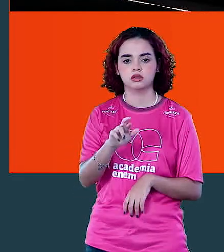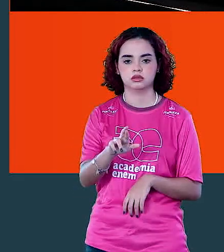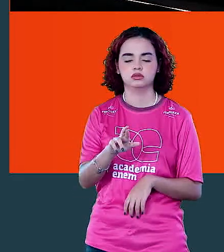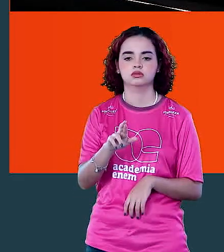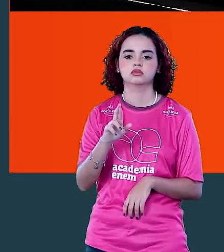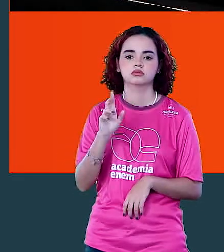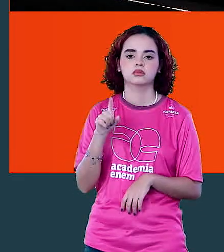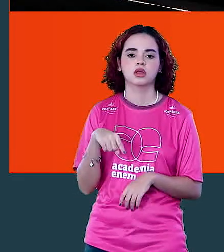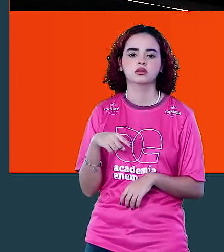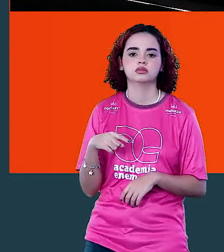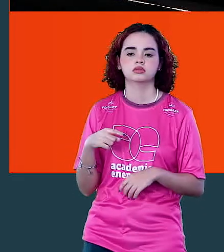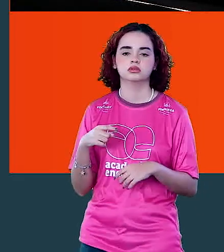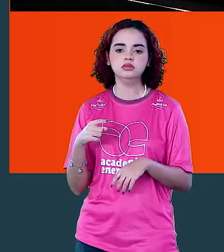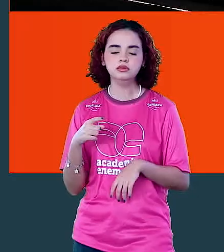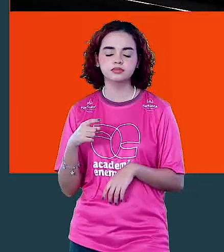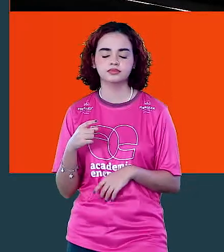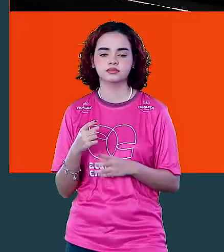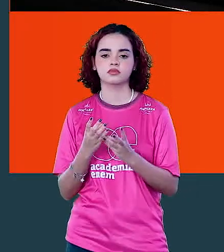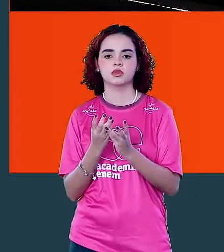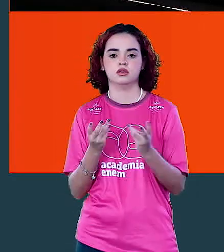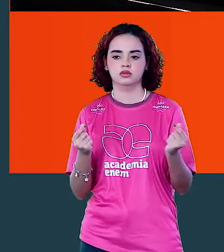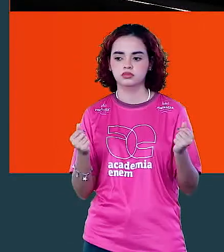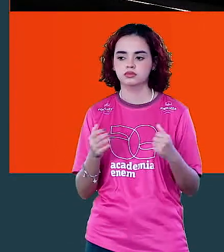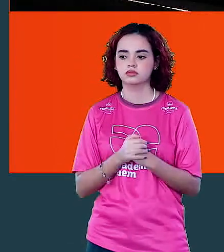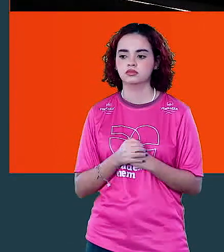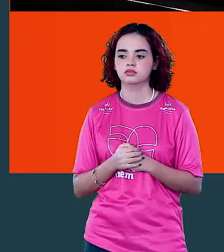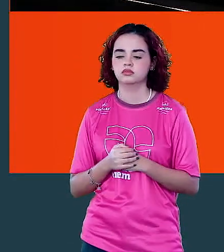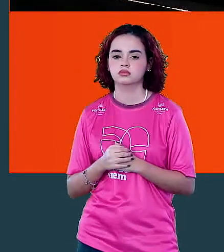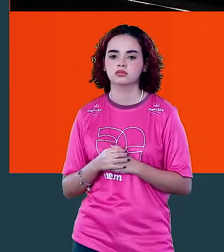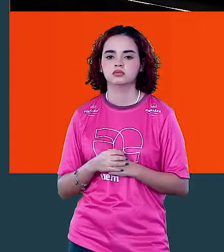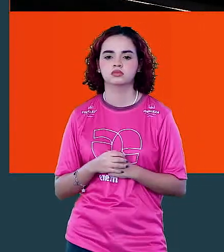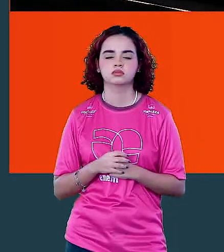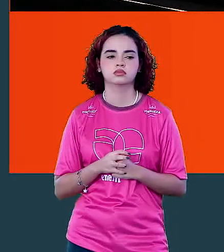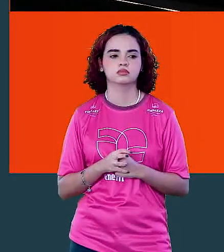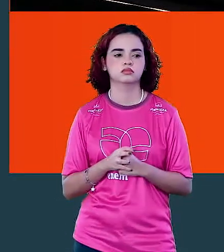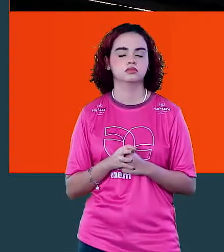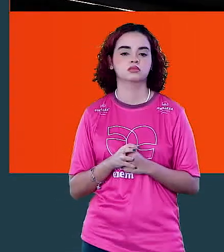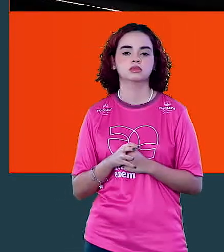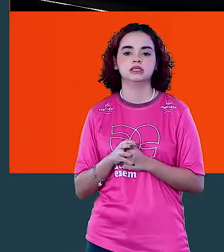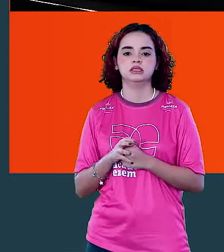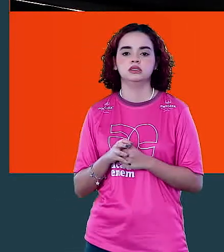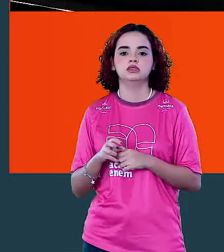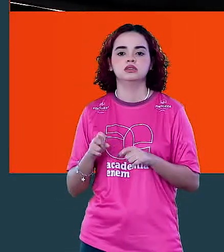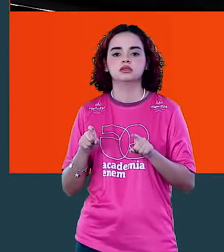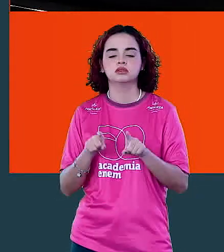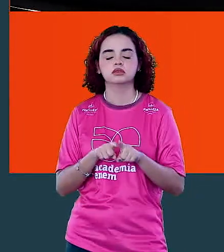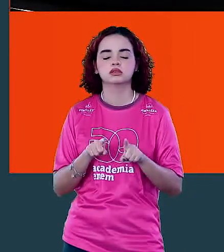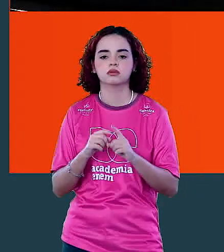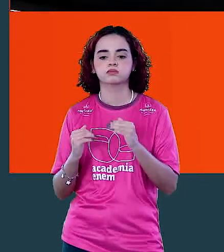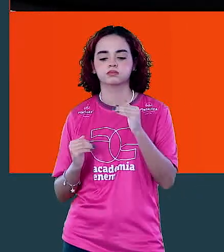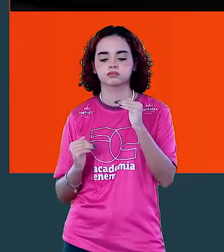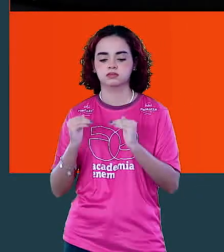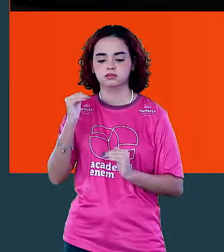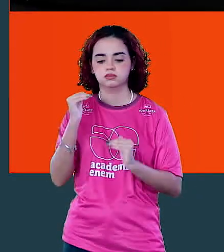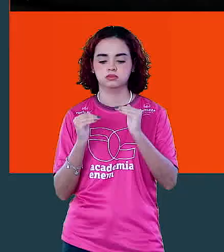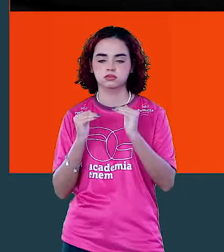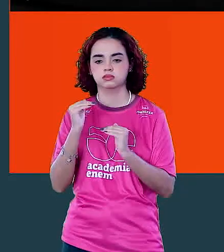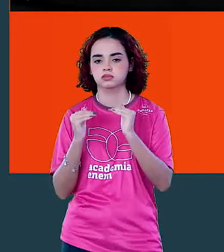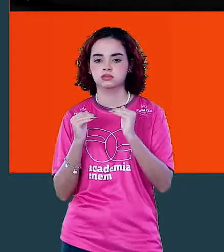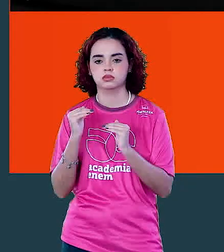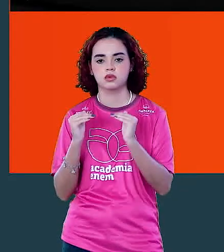dissolve, correto? Perfeito. Há uma proporcionalidade direta entre